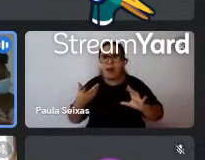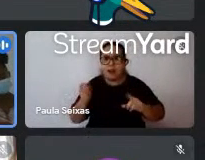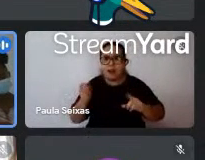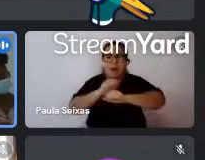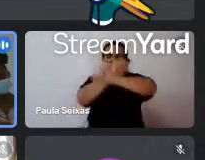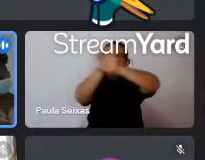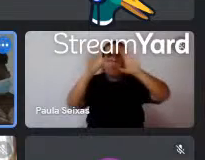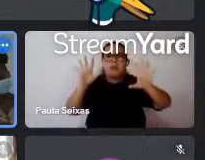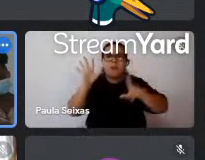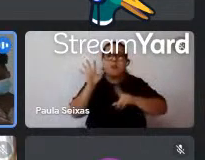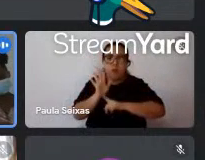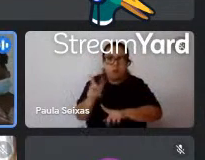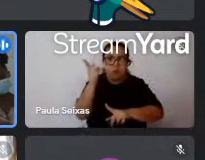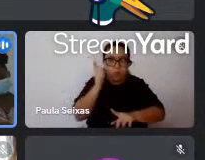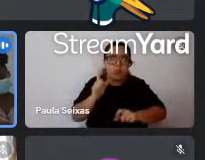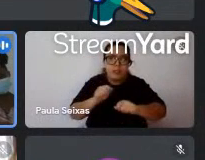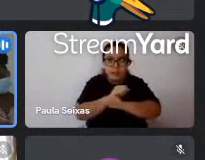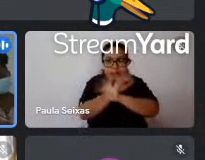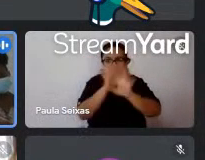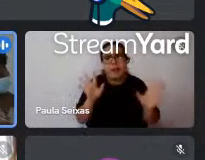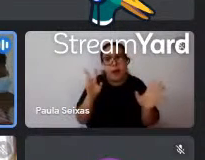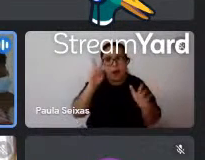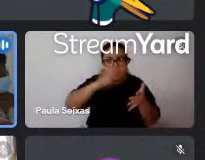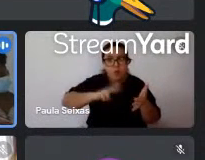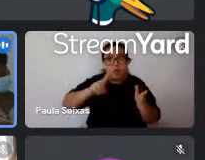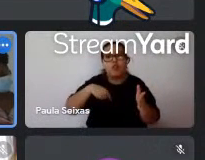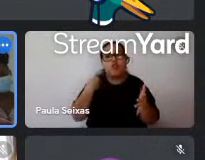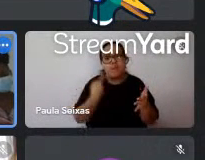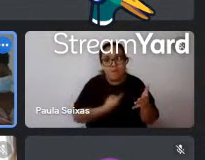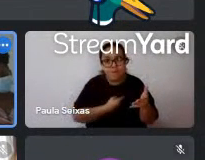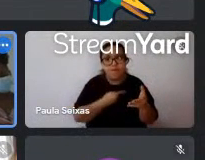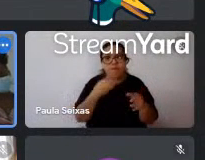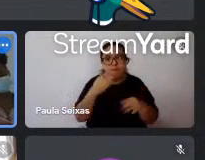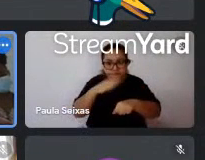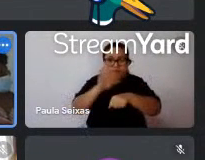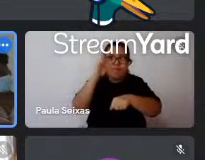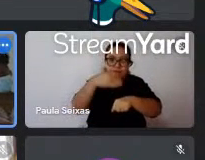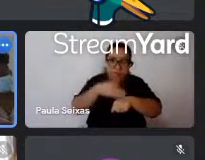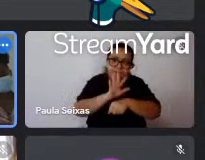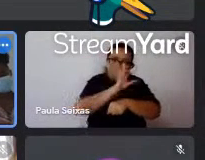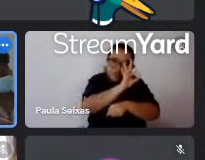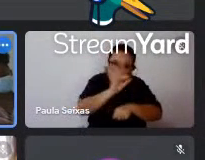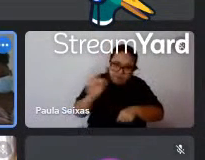claro para o leitor, então a gente acrescentava as linhas.